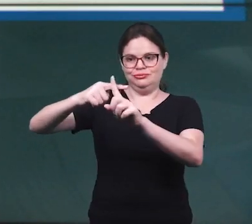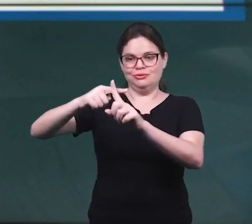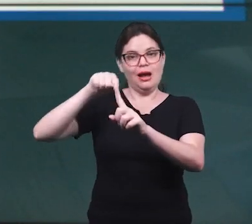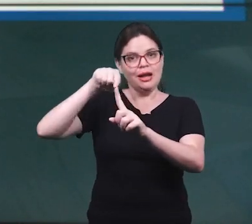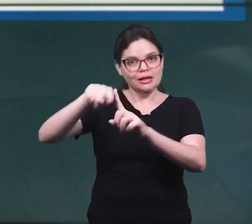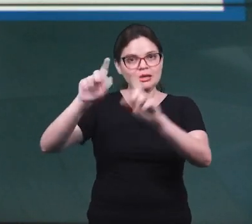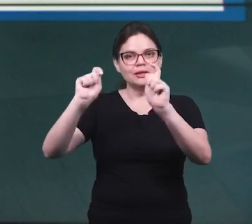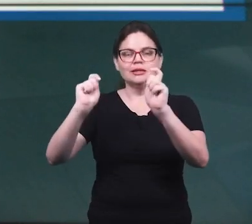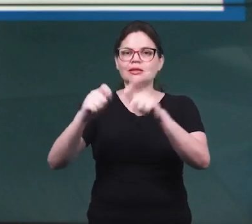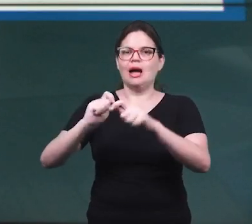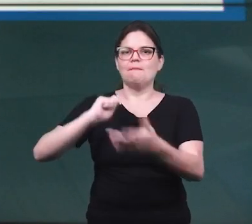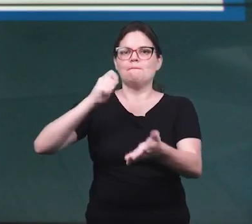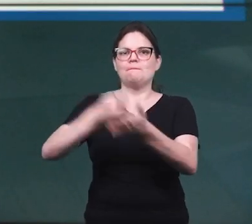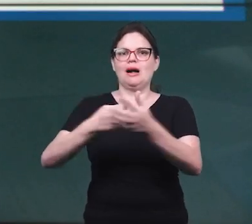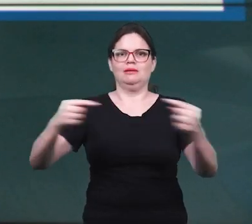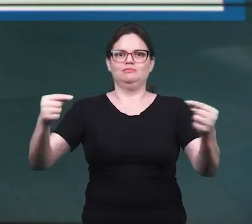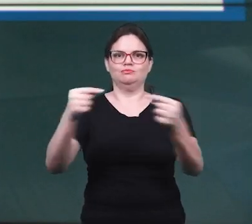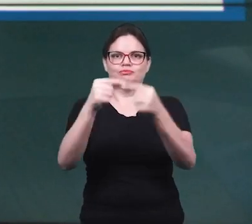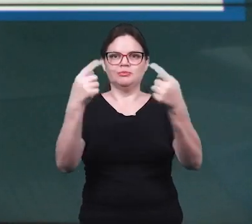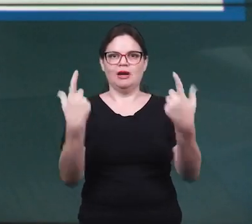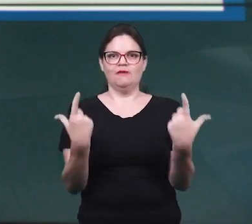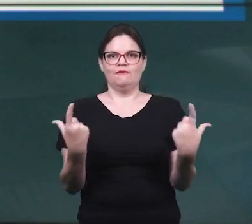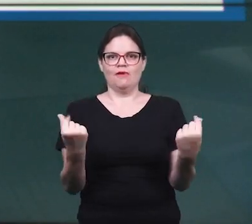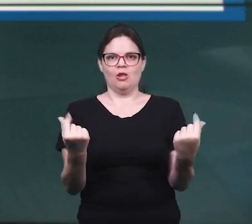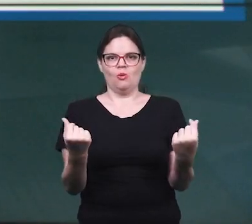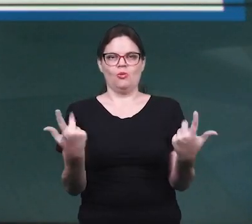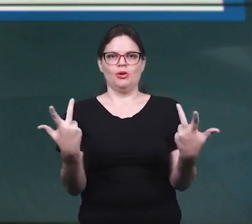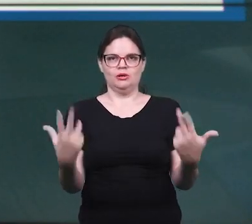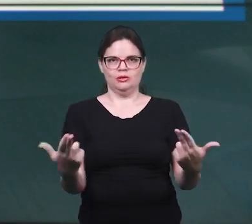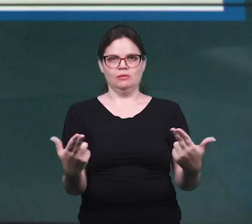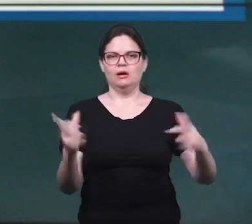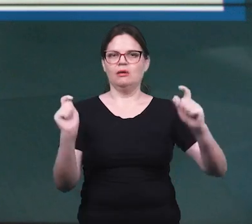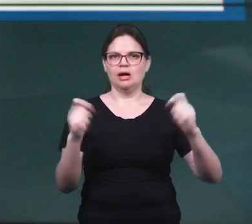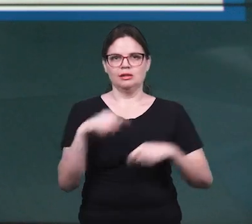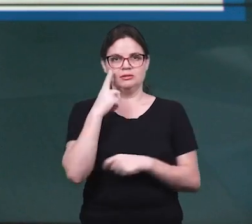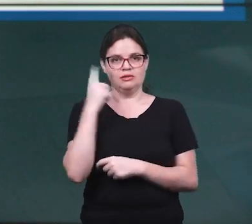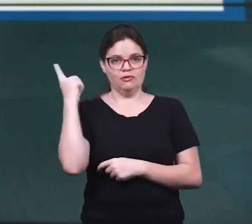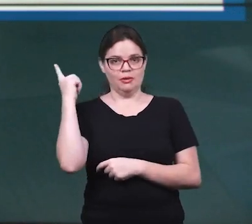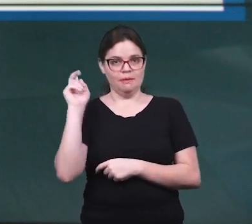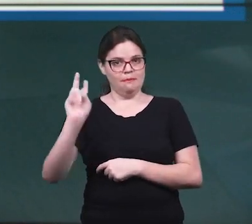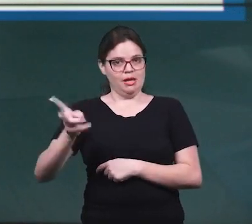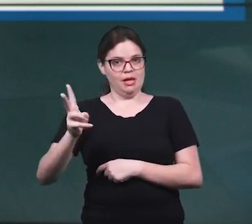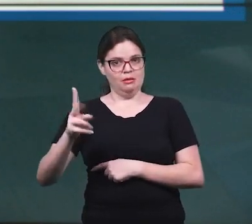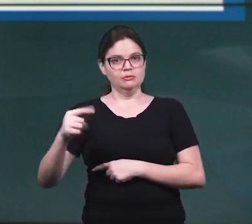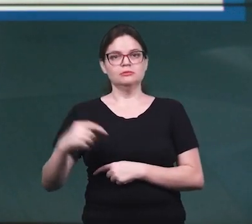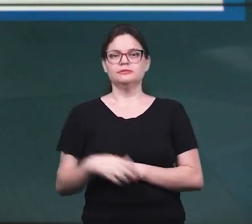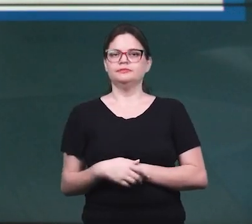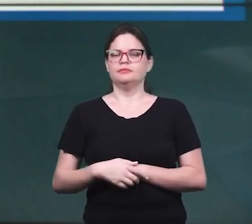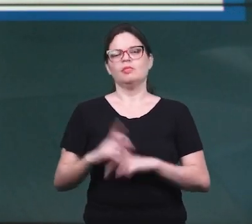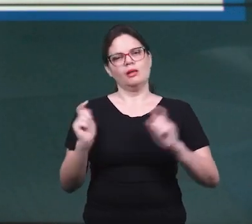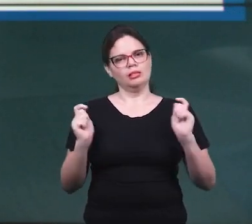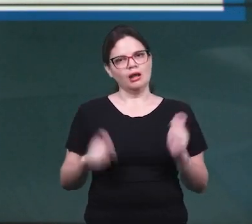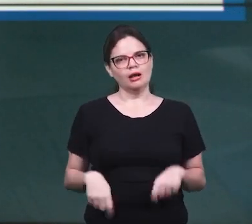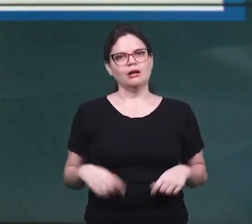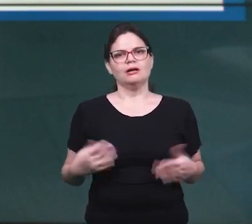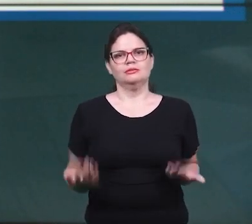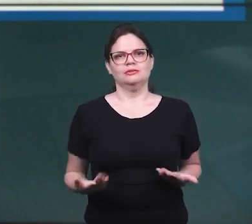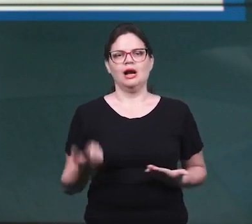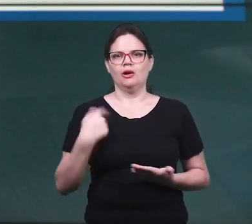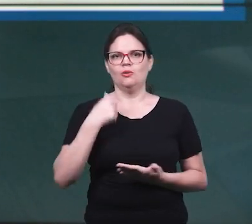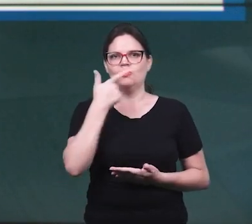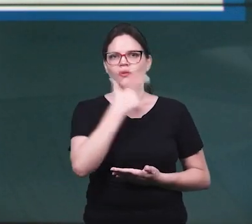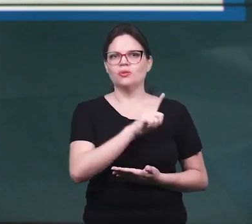supera o meu gasto total, que é esse ponto aqui. Então, nesse ponto aqui, aí sim, eu cobri